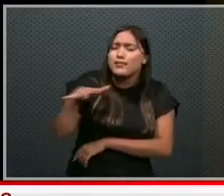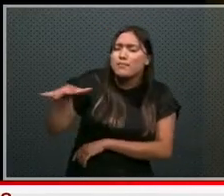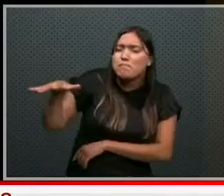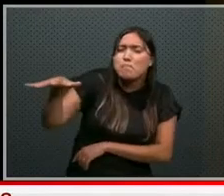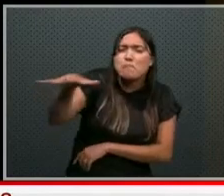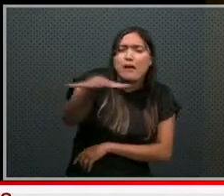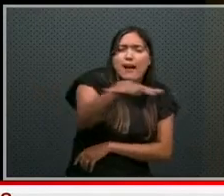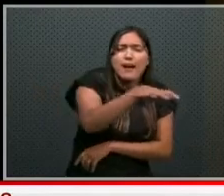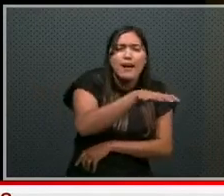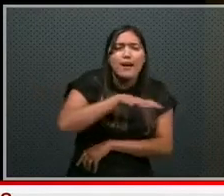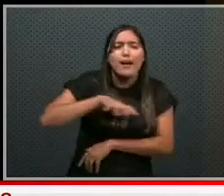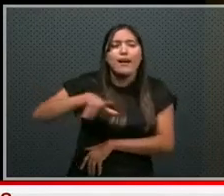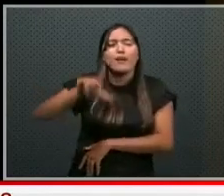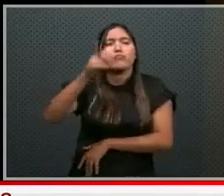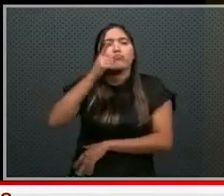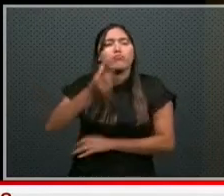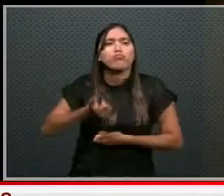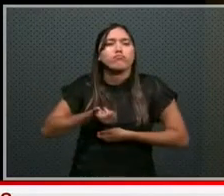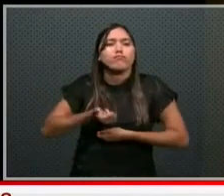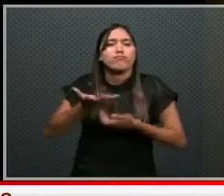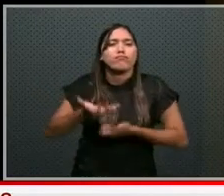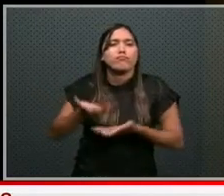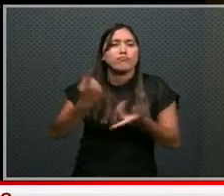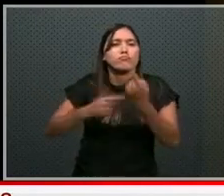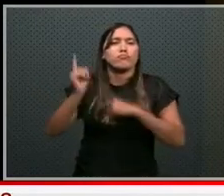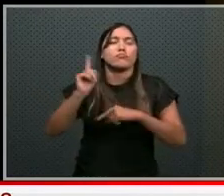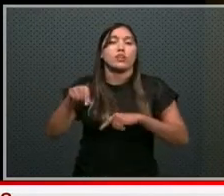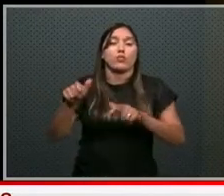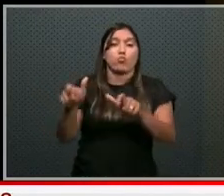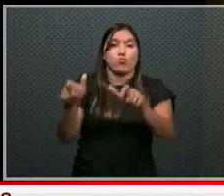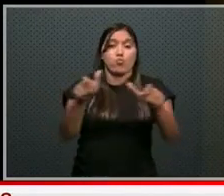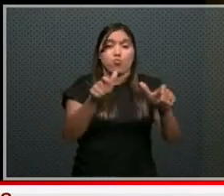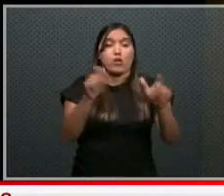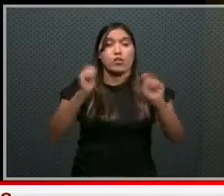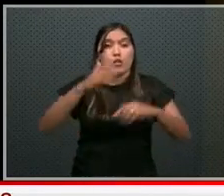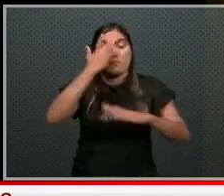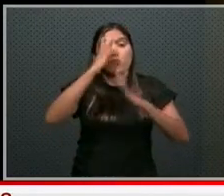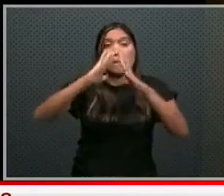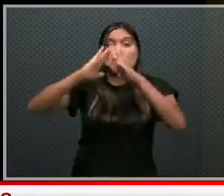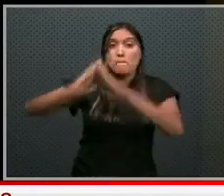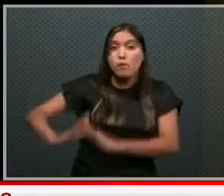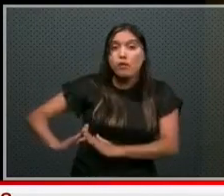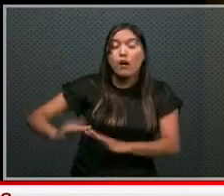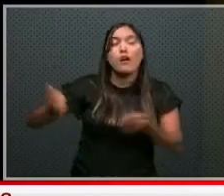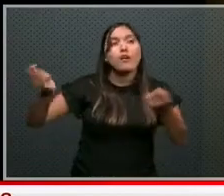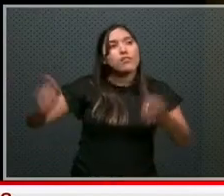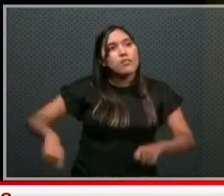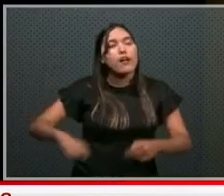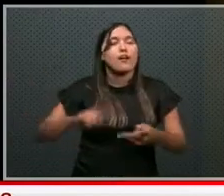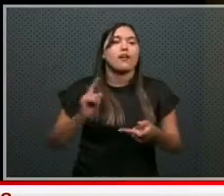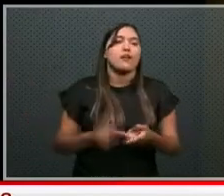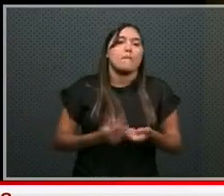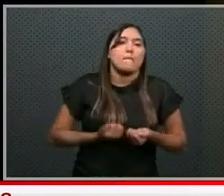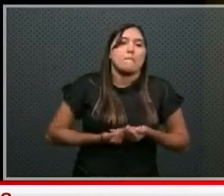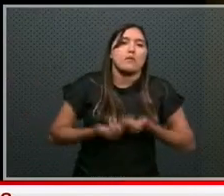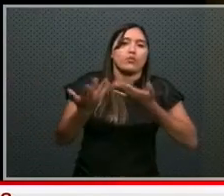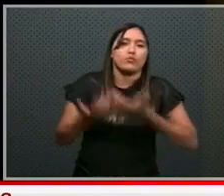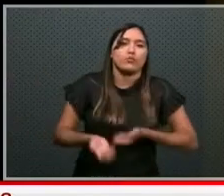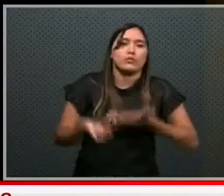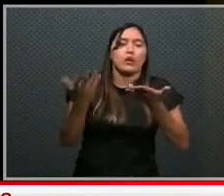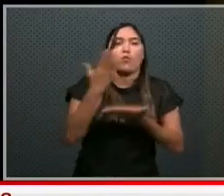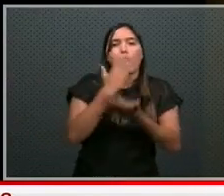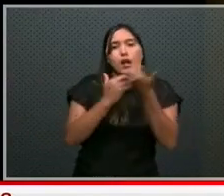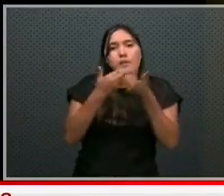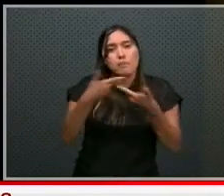seja produtivo seja um lugar de moradia seja um lugar de produção de